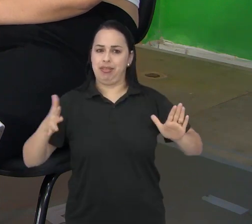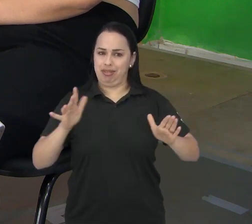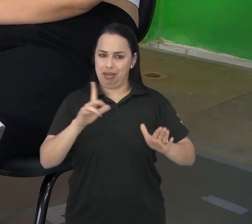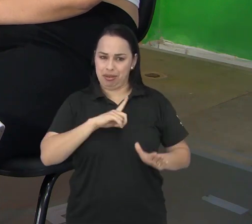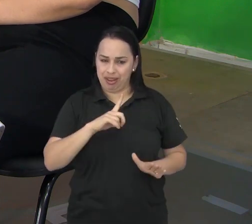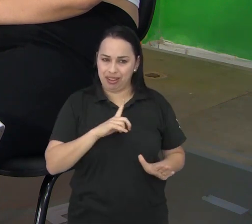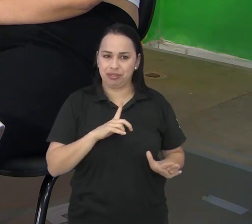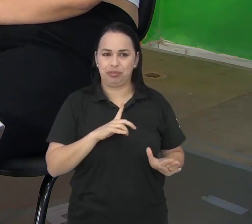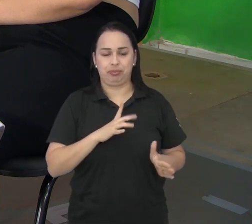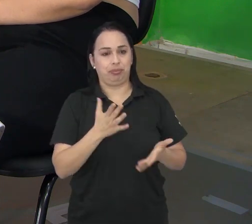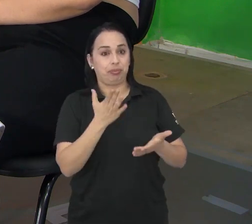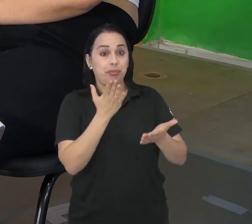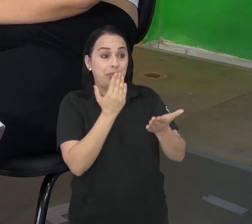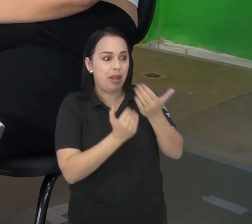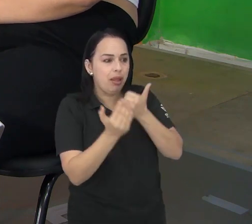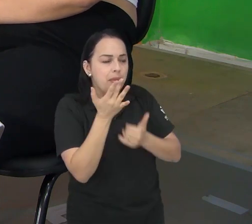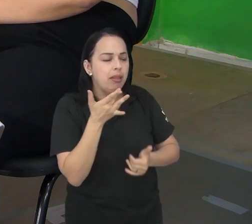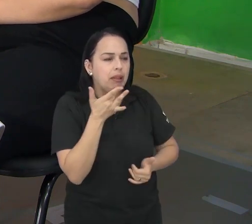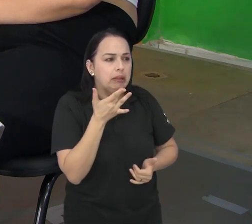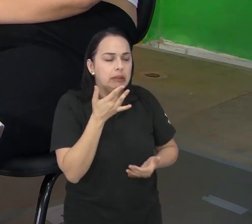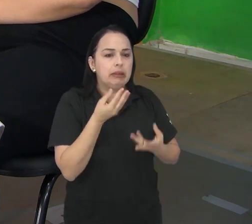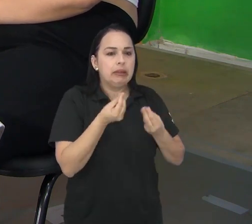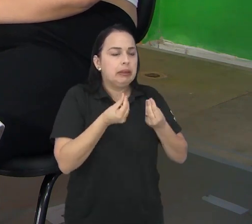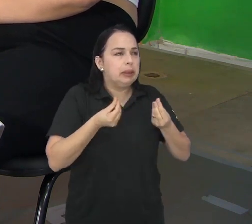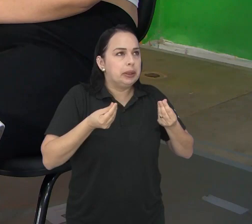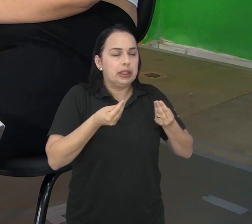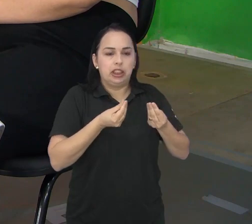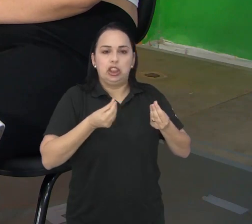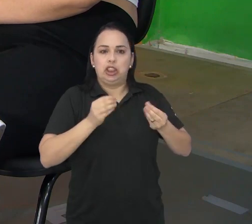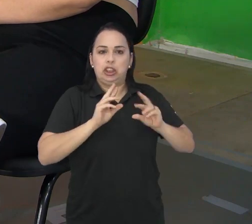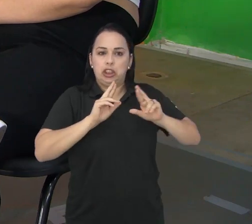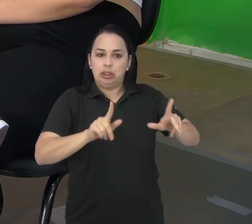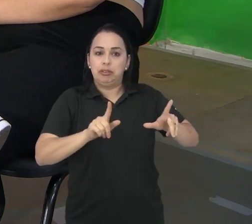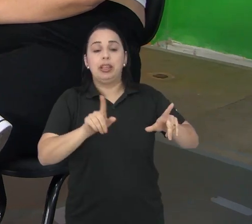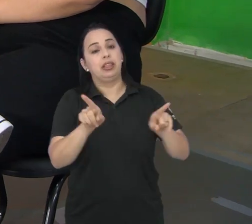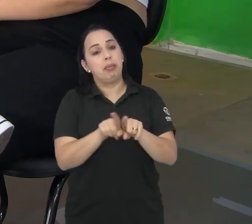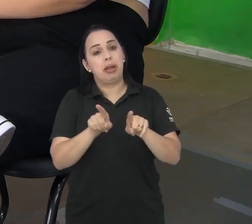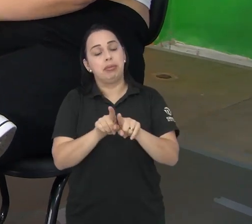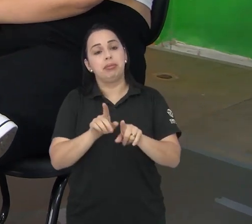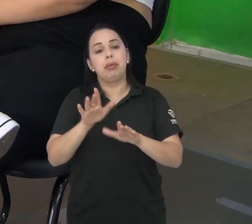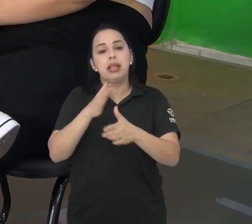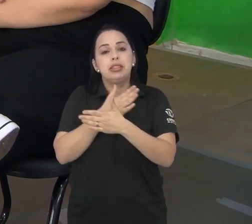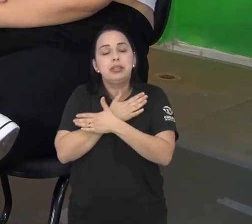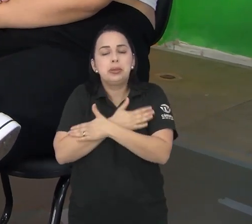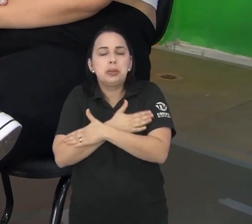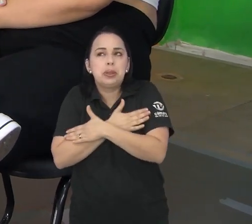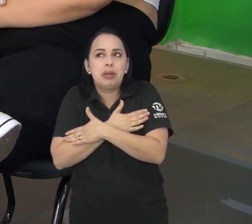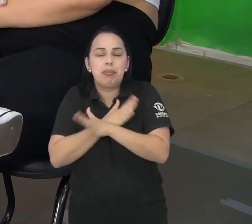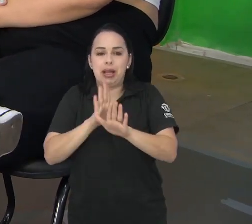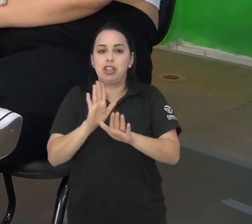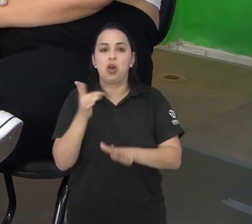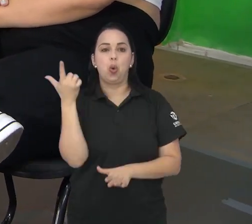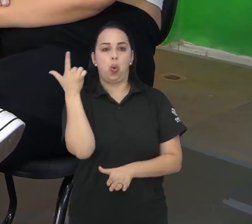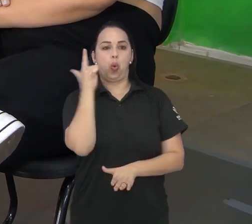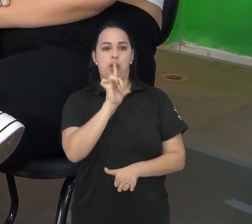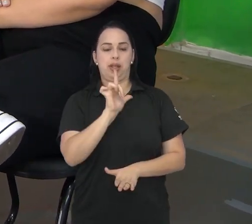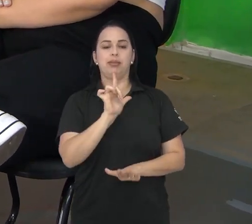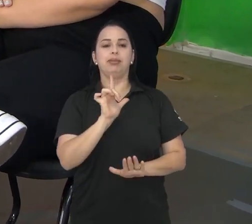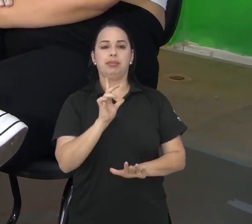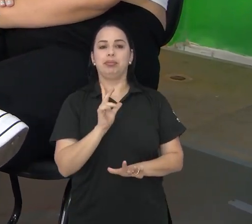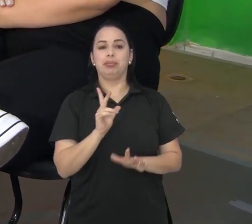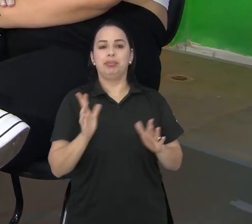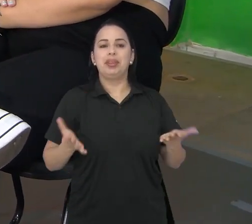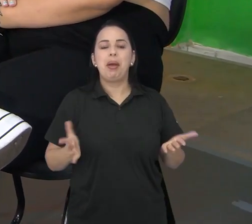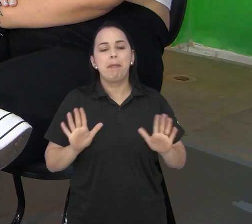então, comida, né, a gente estranha no começo, né, a questão do frio, mas isso aí a gente supera.